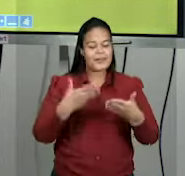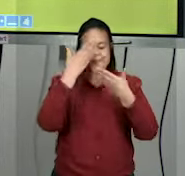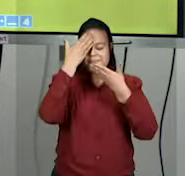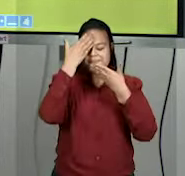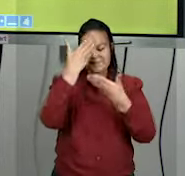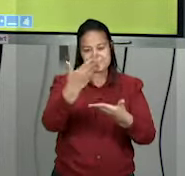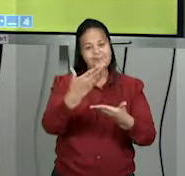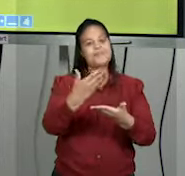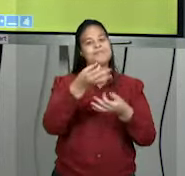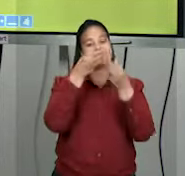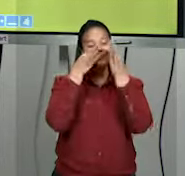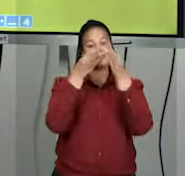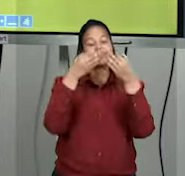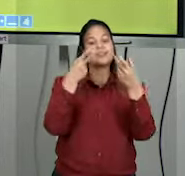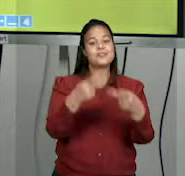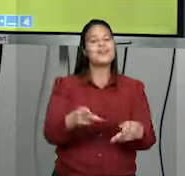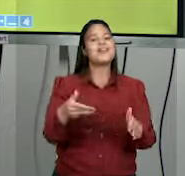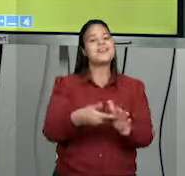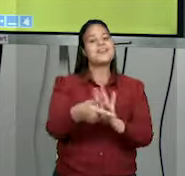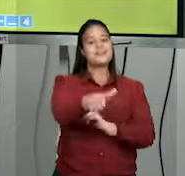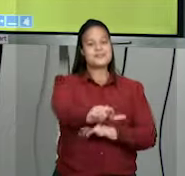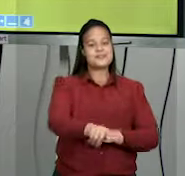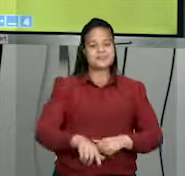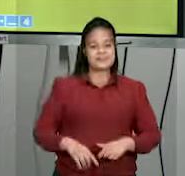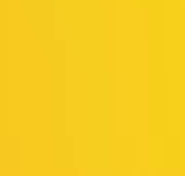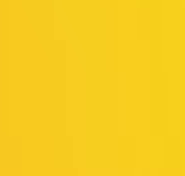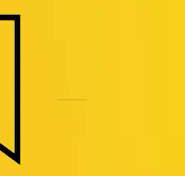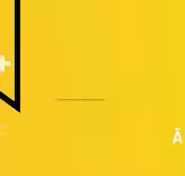obrigada por sua atenção. Até a próxima aula!